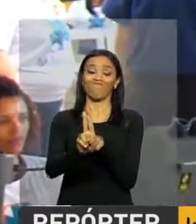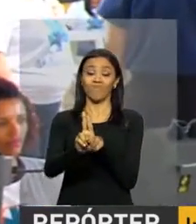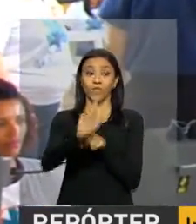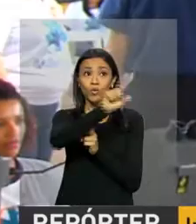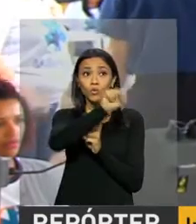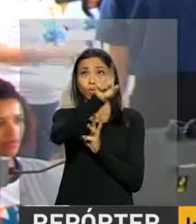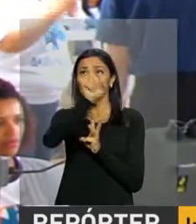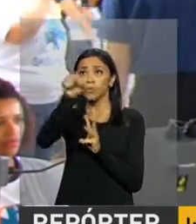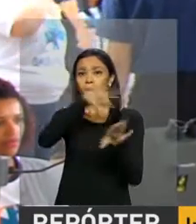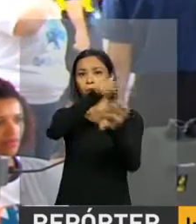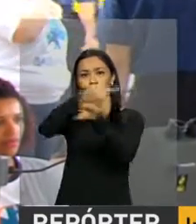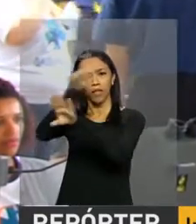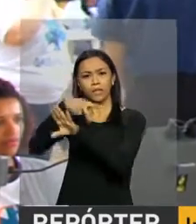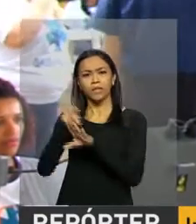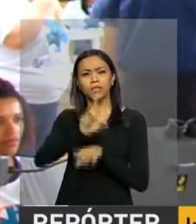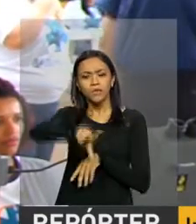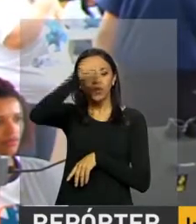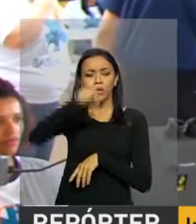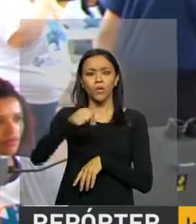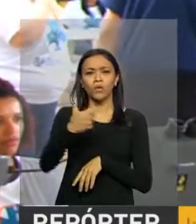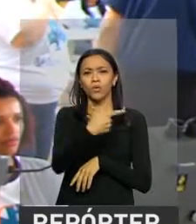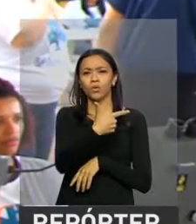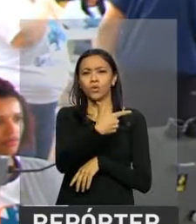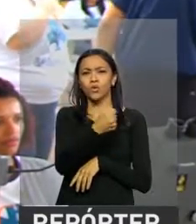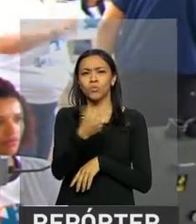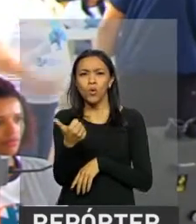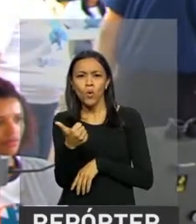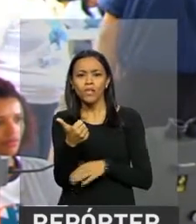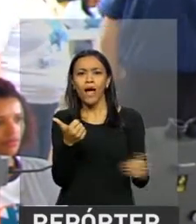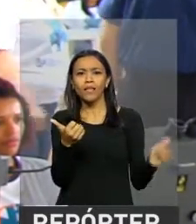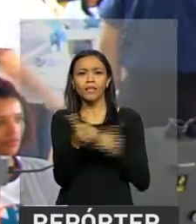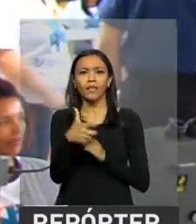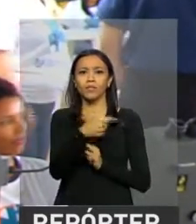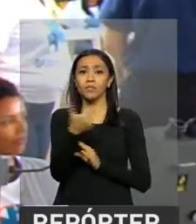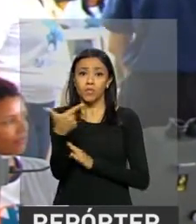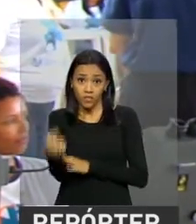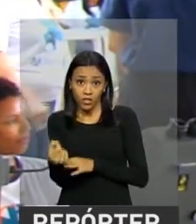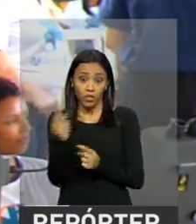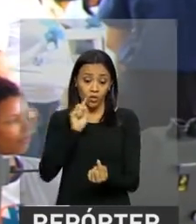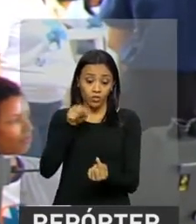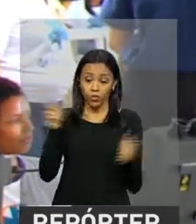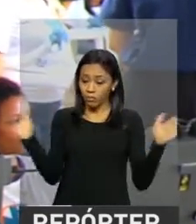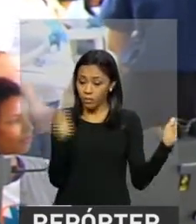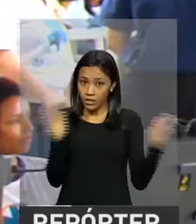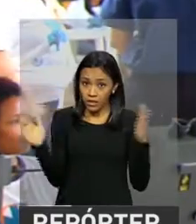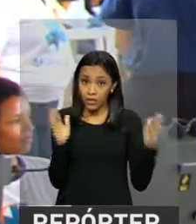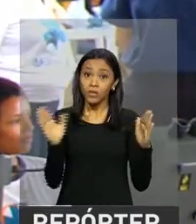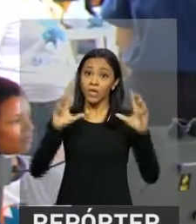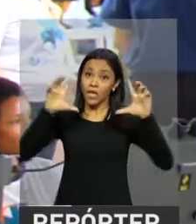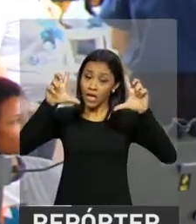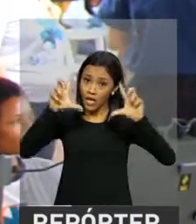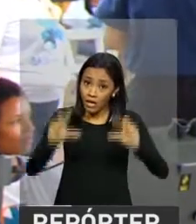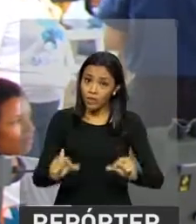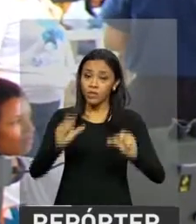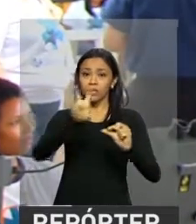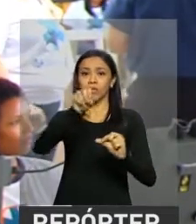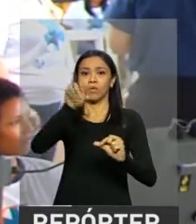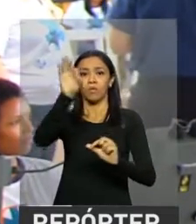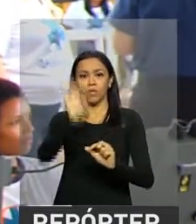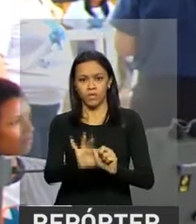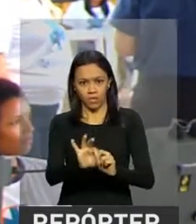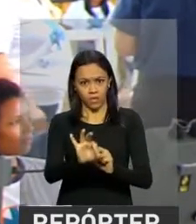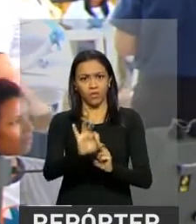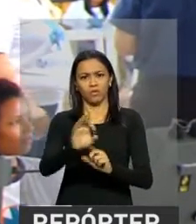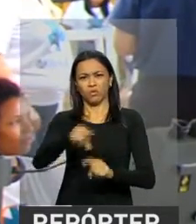elegeu 2011 a 2020 como a década de redução de 50% dos acidentes graves